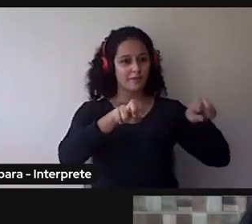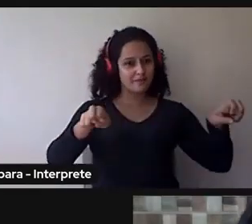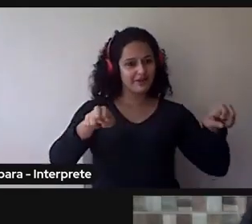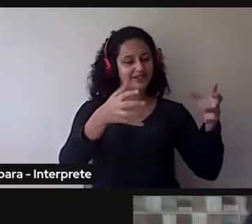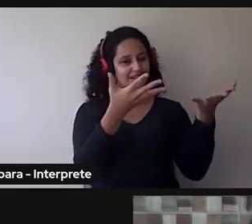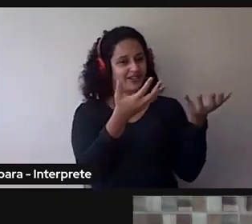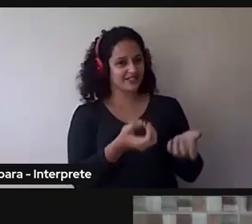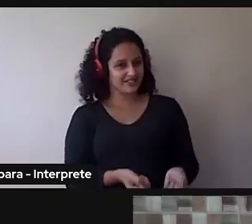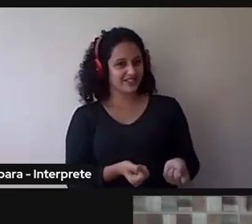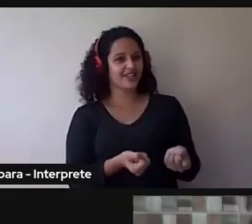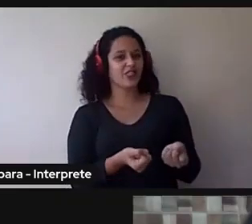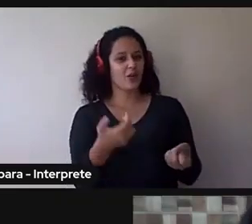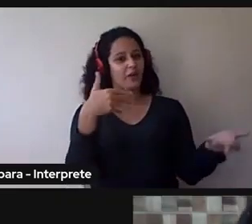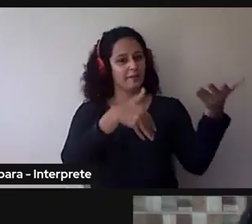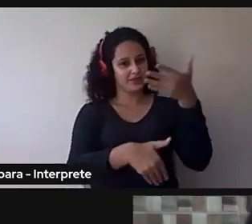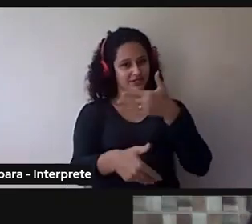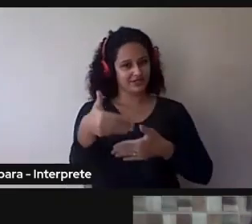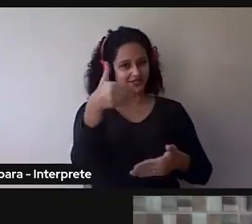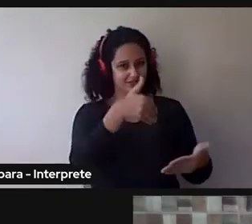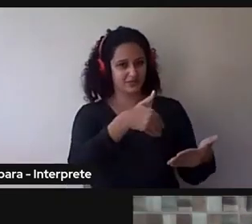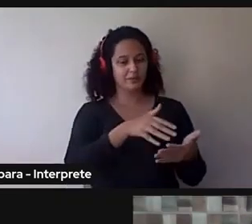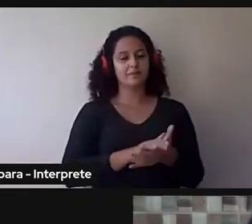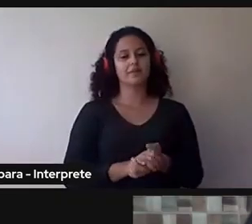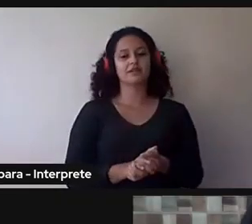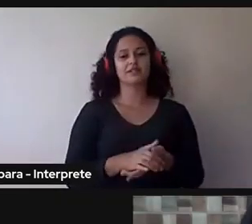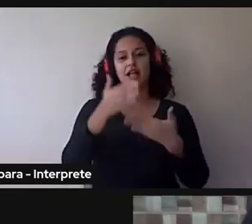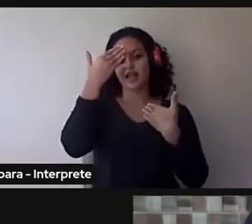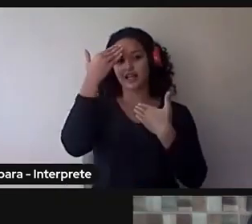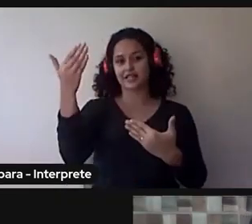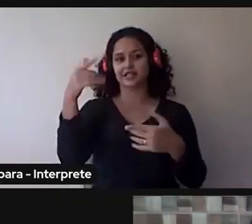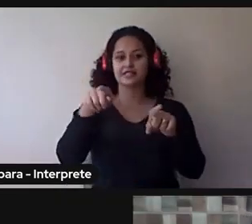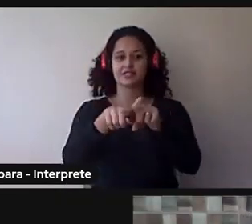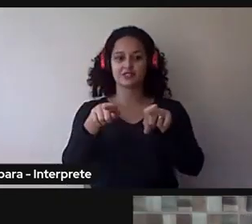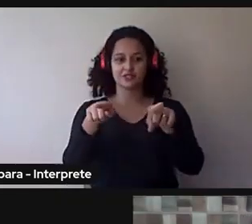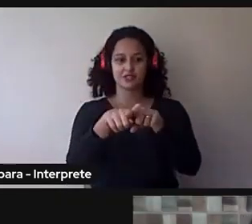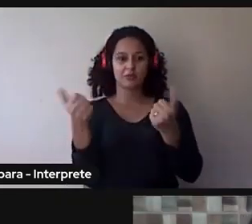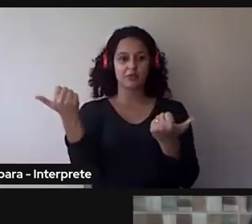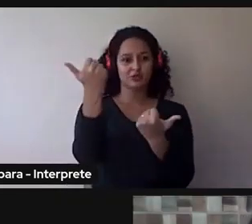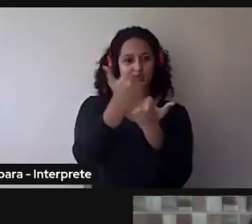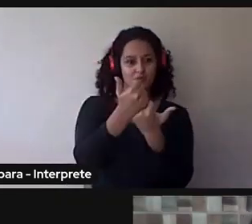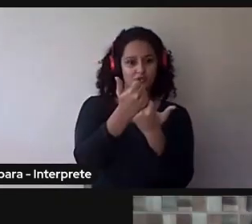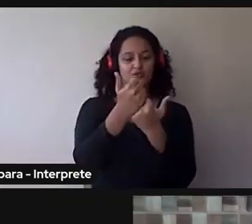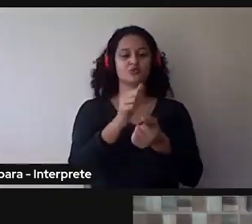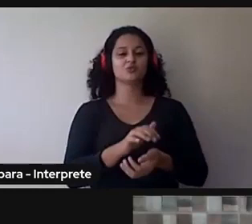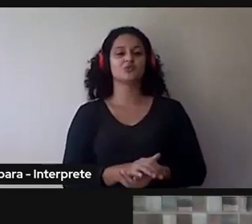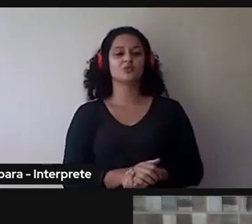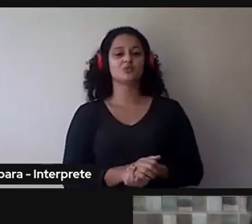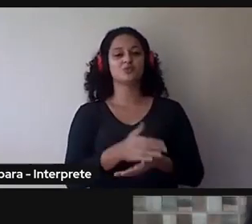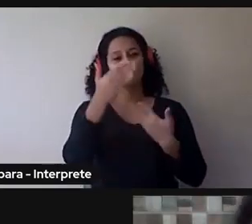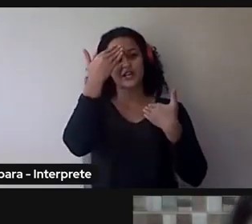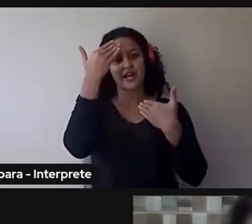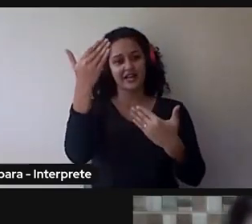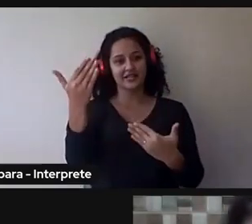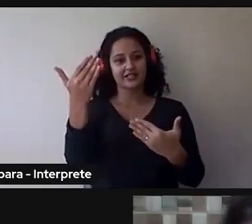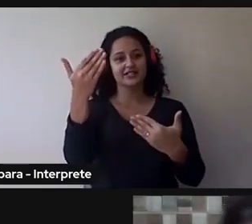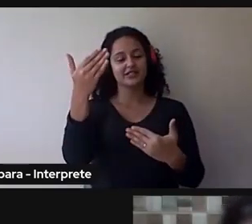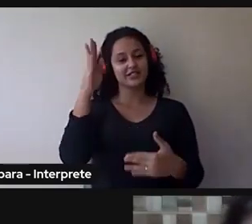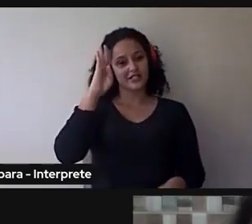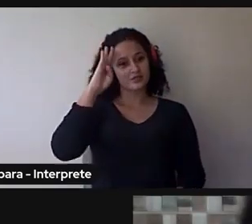convite antecipadamente, né? Agradeço também aos suplentes e agradeço principalmente